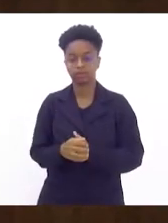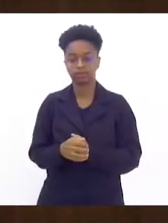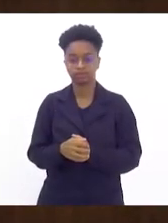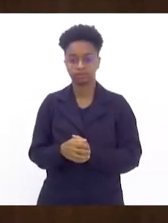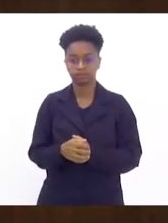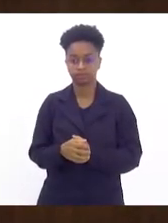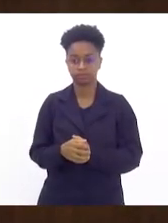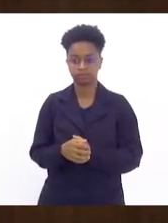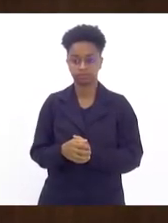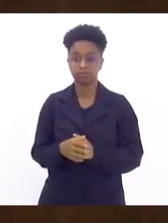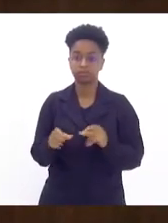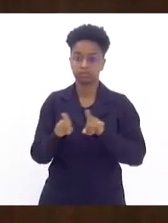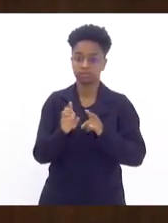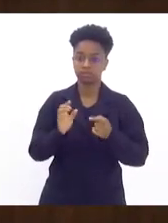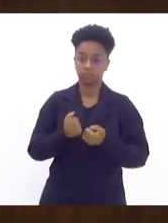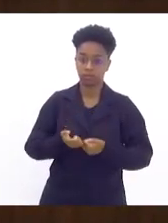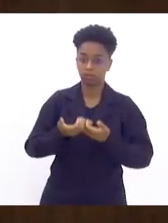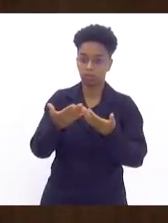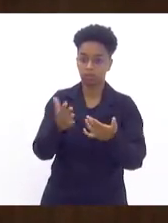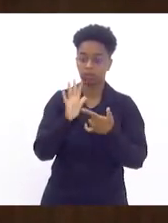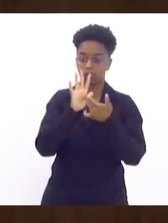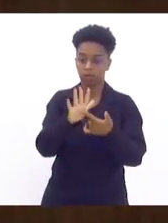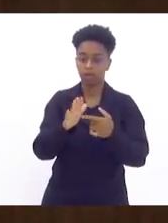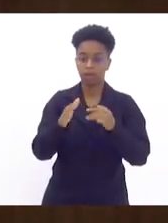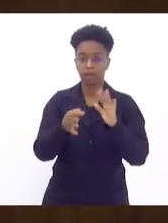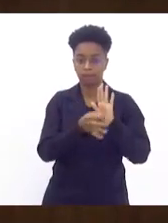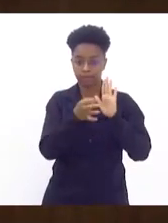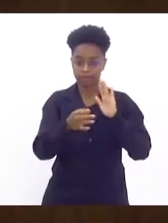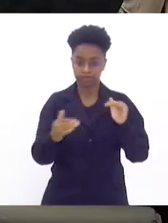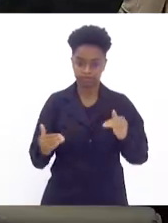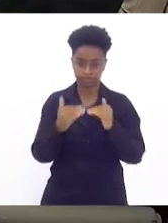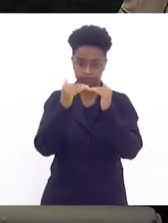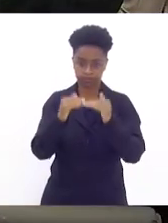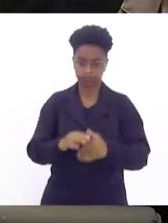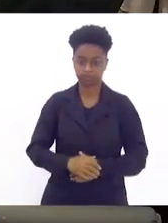pelo meu exposto o parecer é favorável